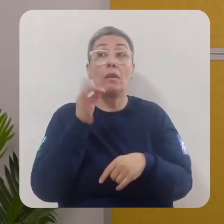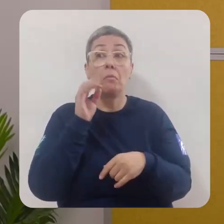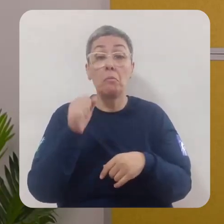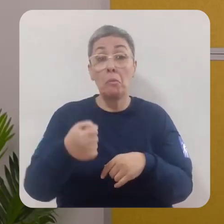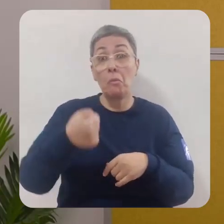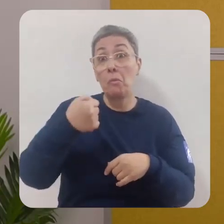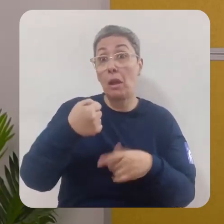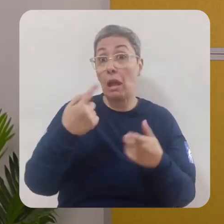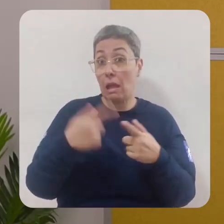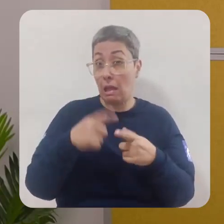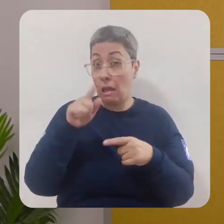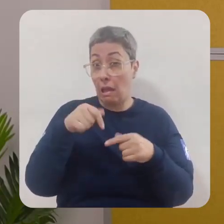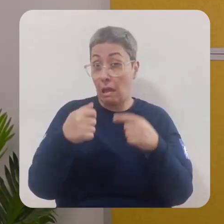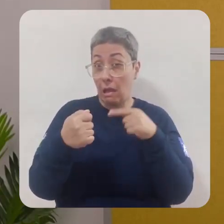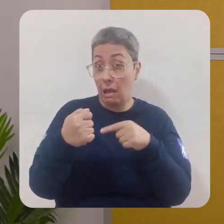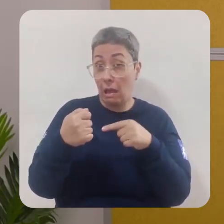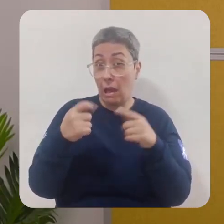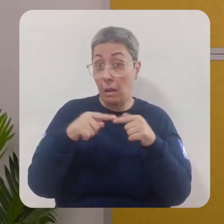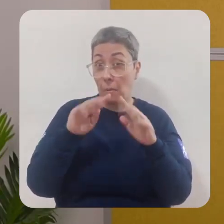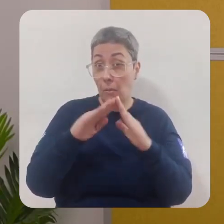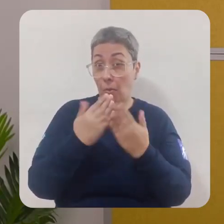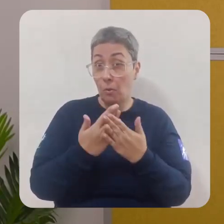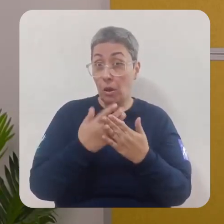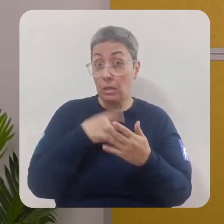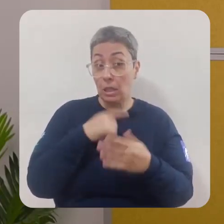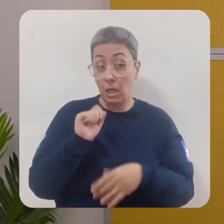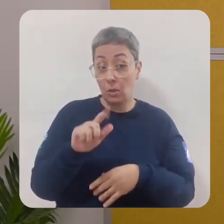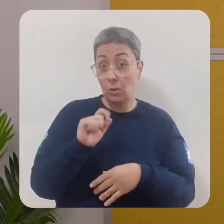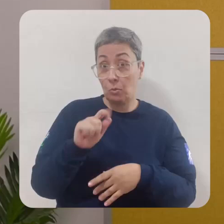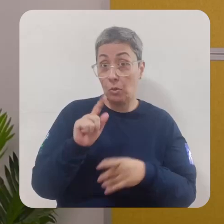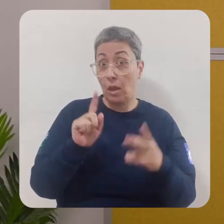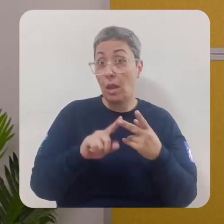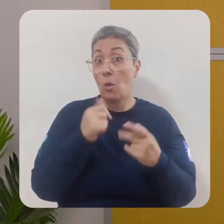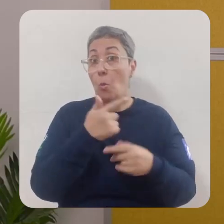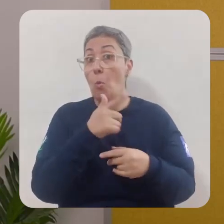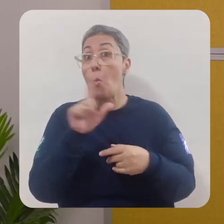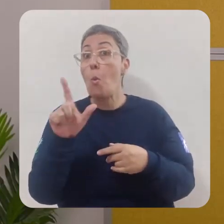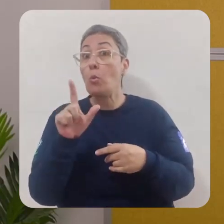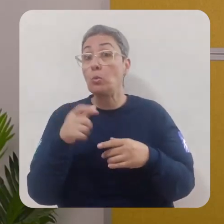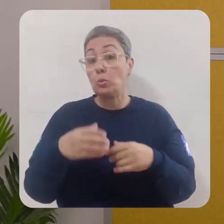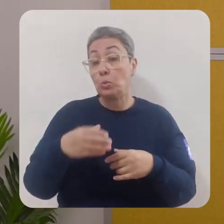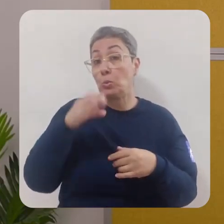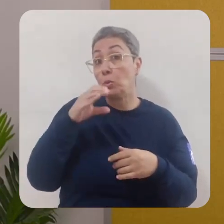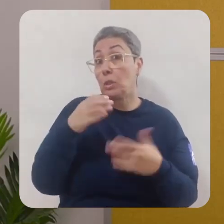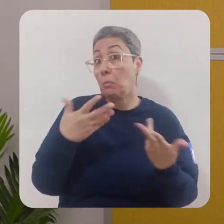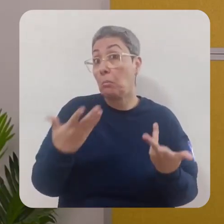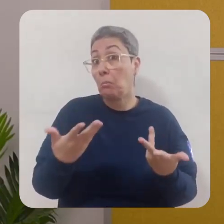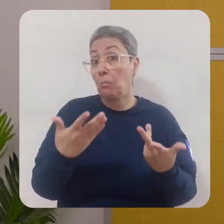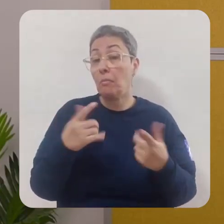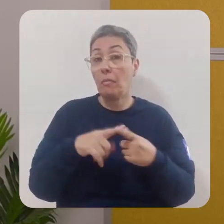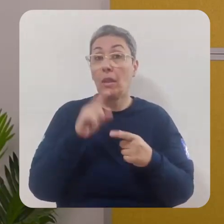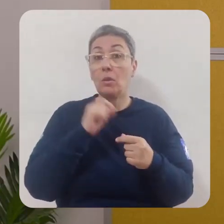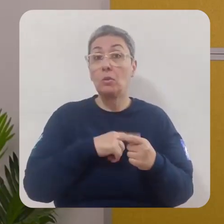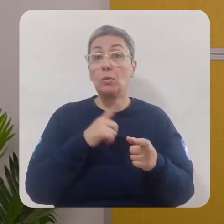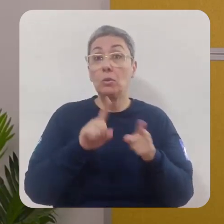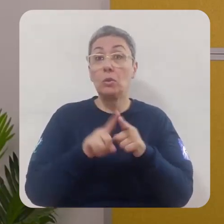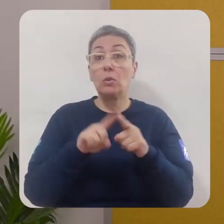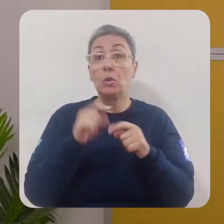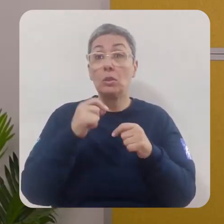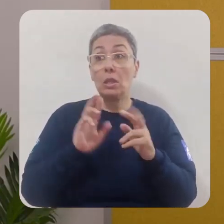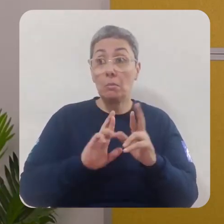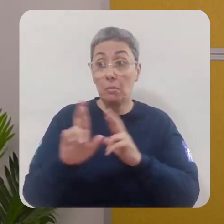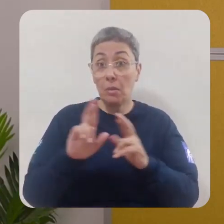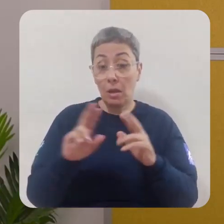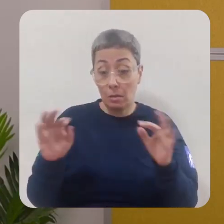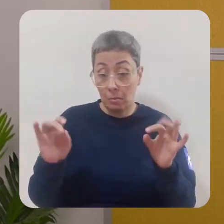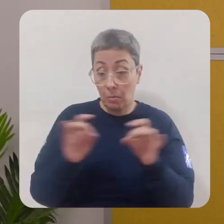significa para ele caneca. É essa caneca da escola azul? É um outro recipiente, né? Que